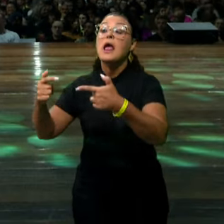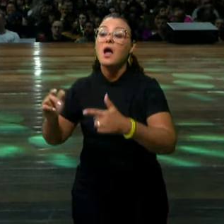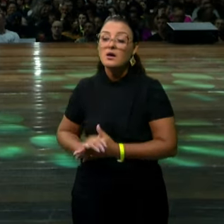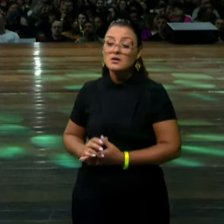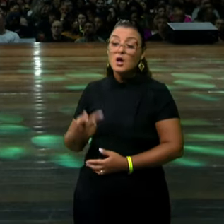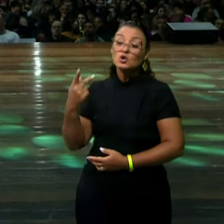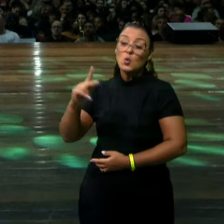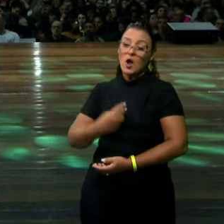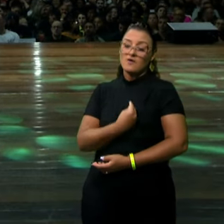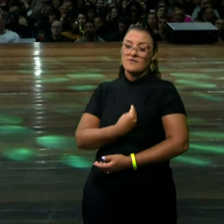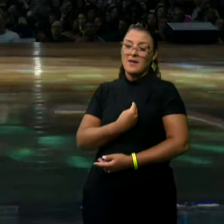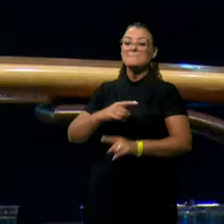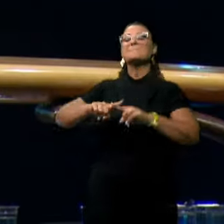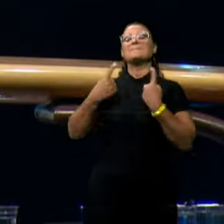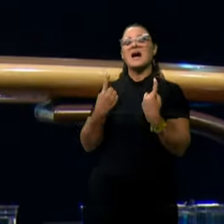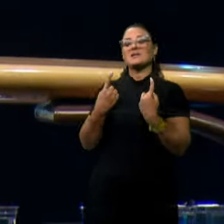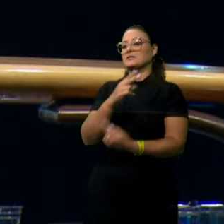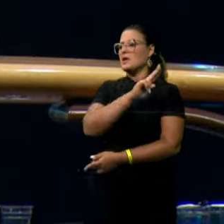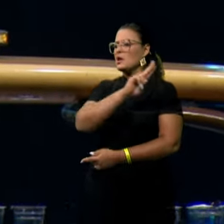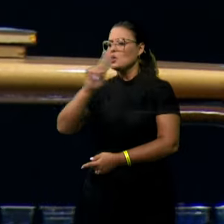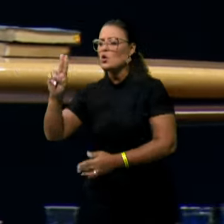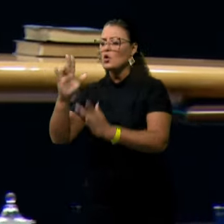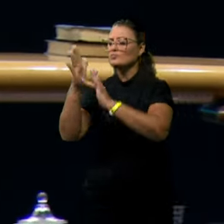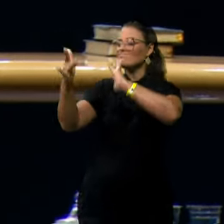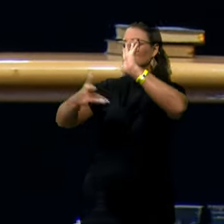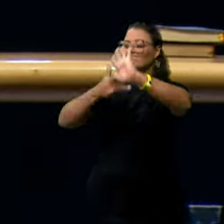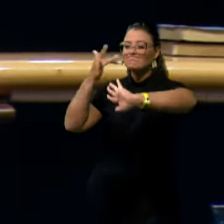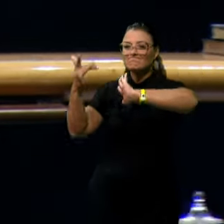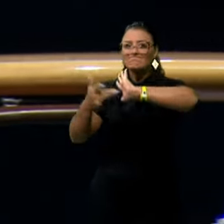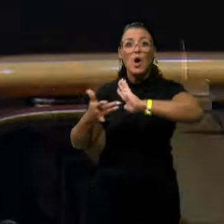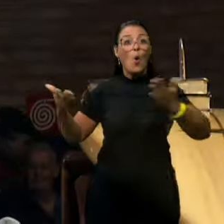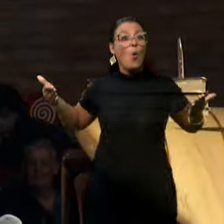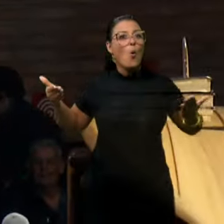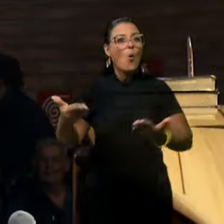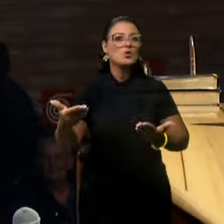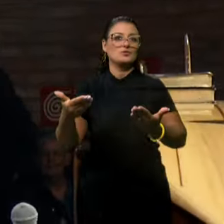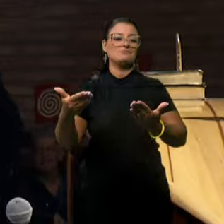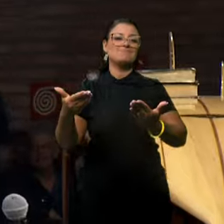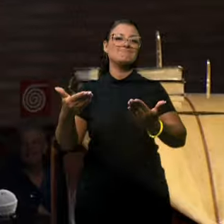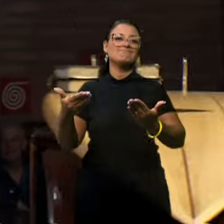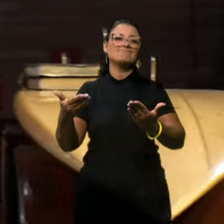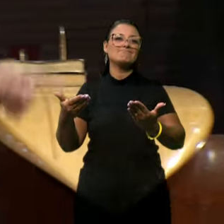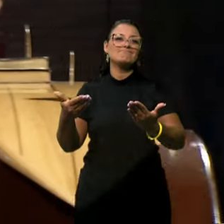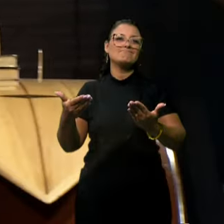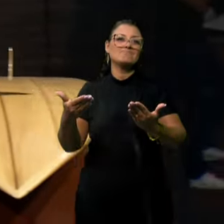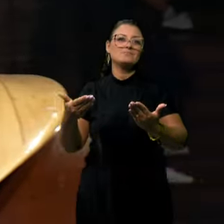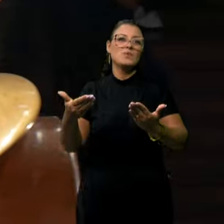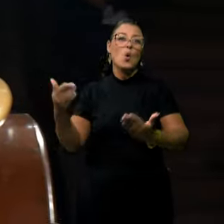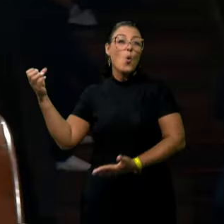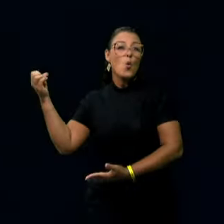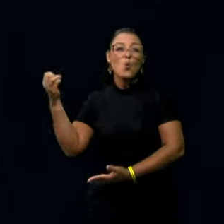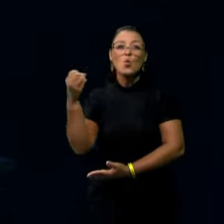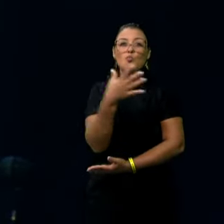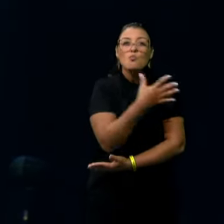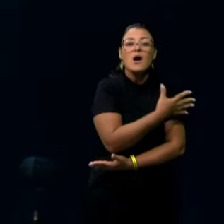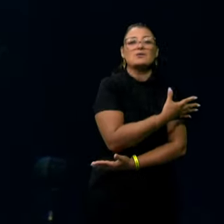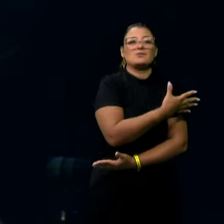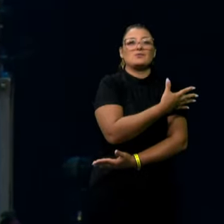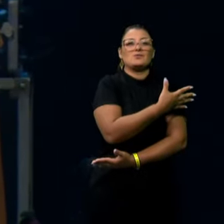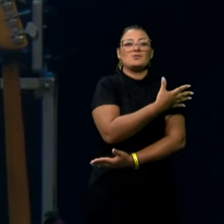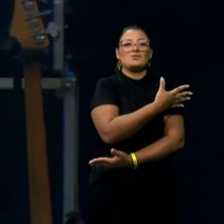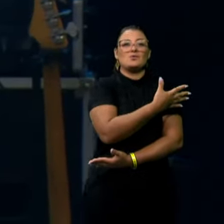mas diga em nome de Jesus nesta noite um novo livro